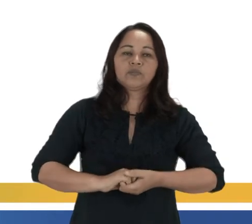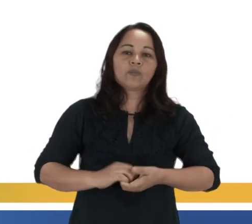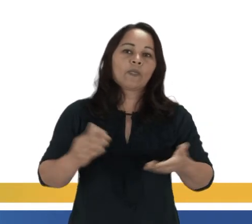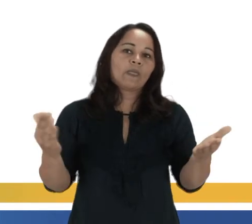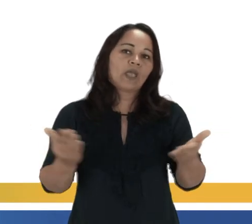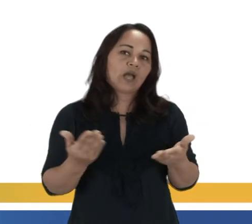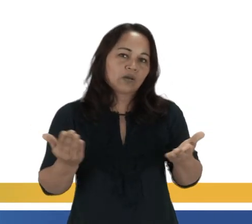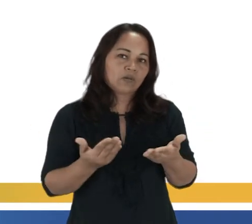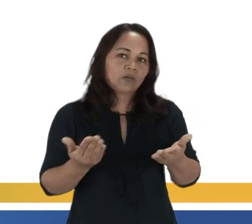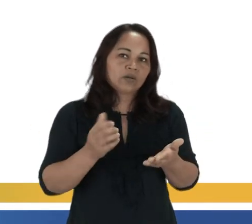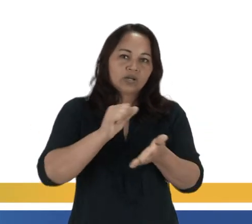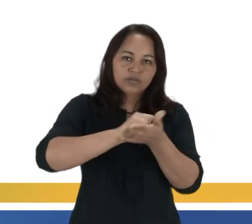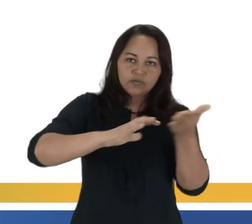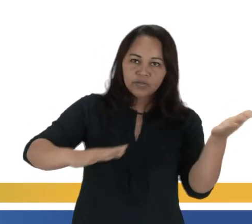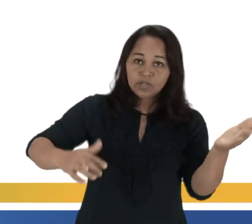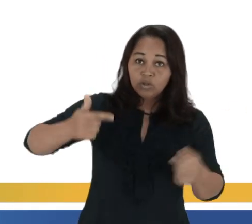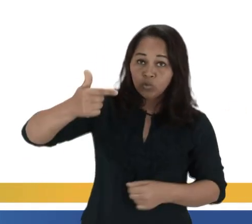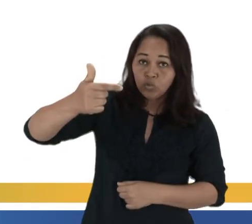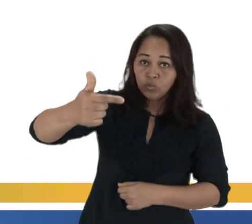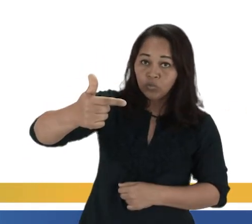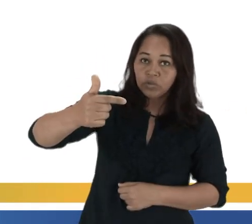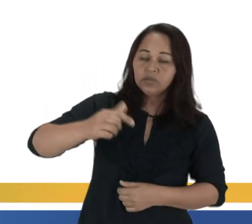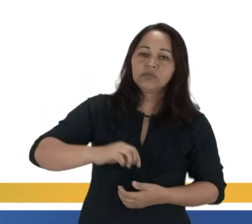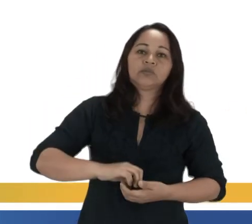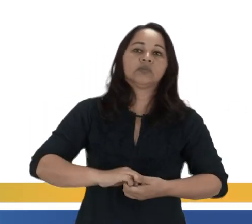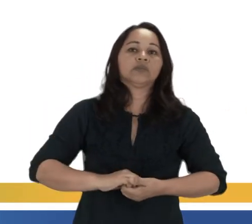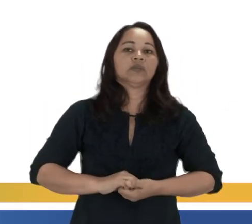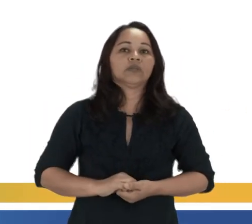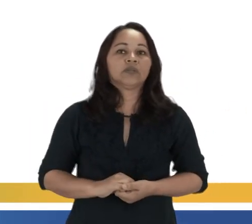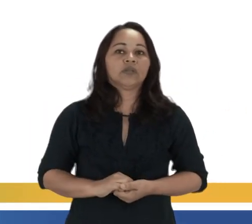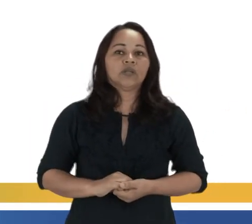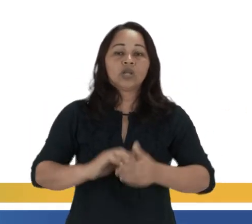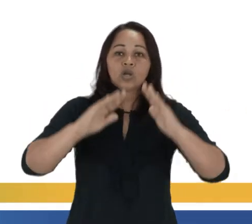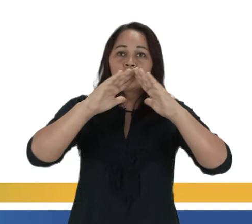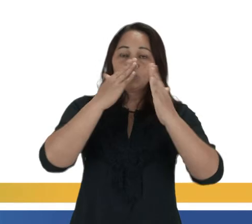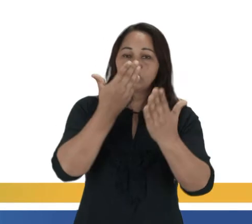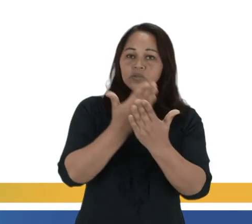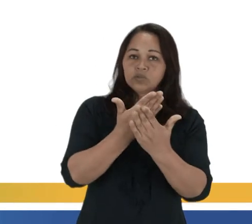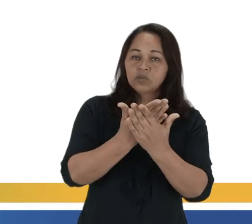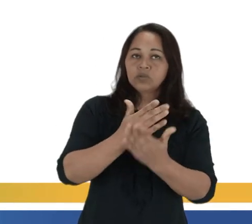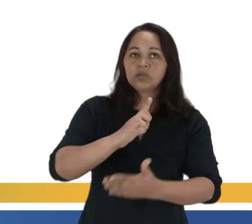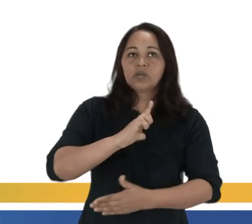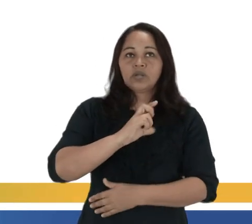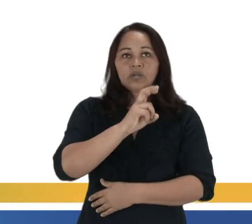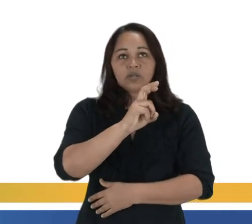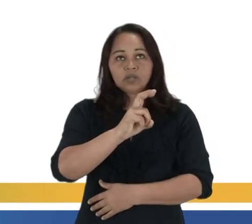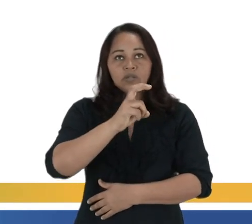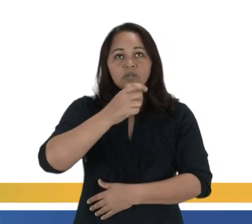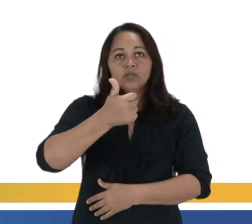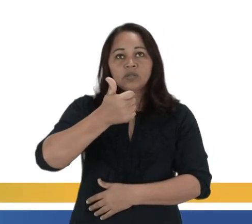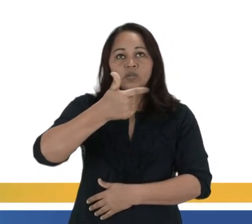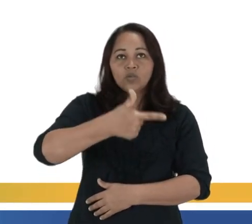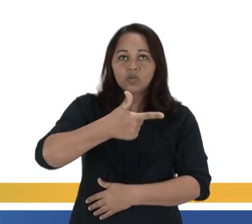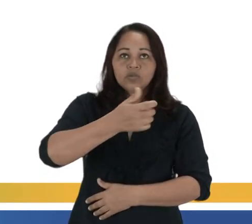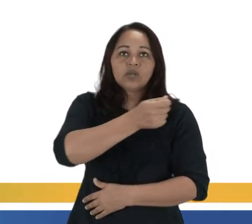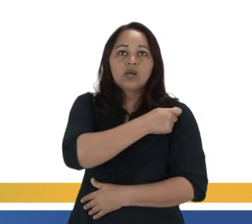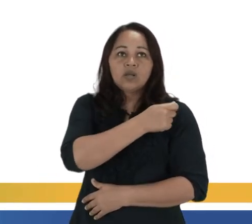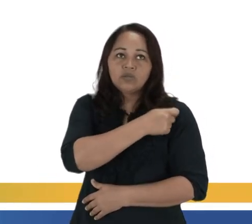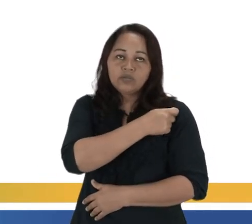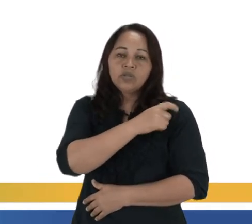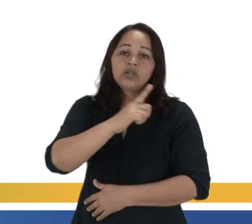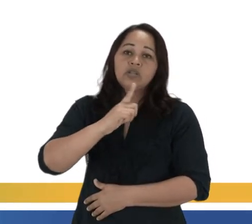Segundo probleminha aí, rapidinho. Em uma escola com 512 alunos, um aluno apareceu com o vírus